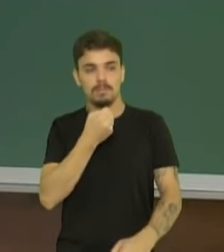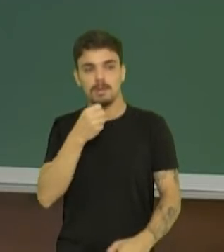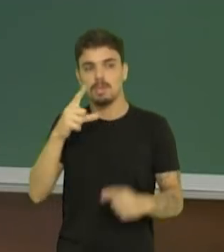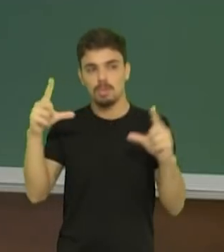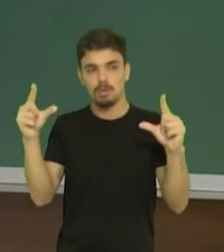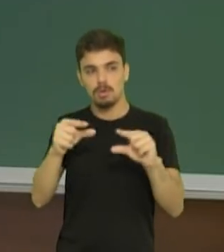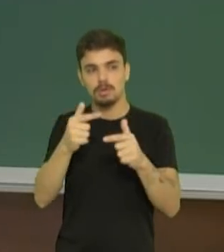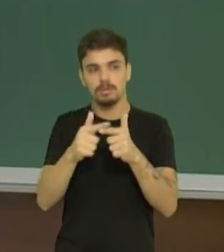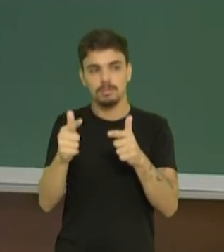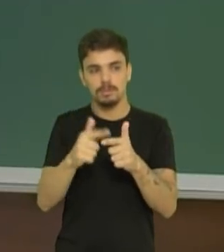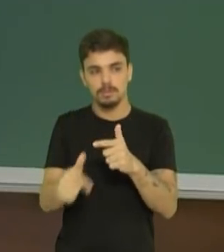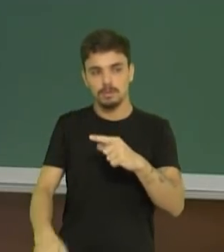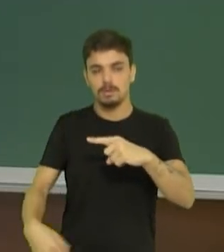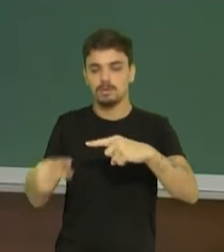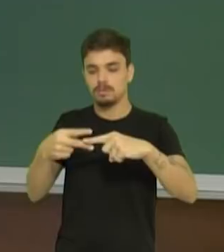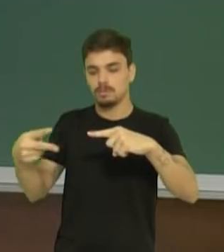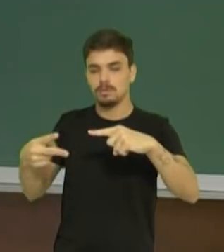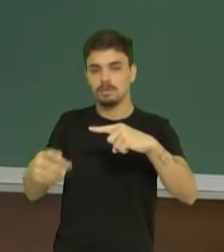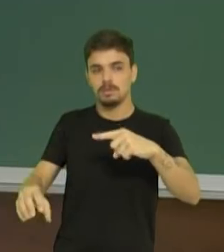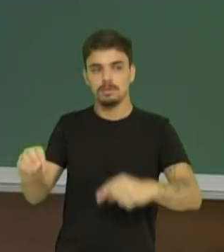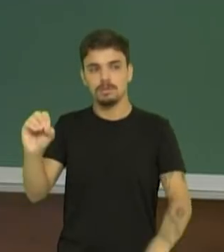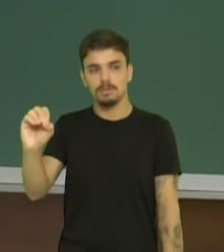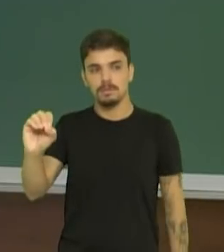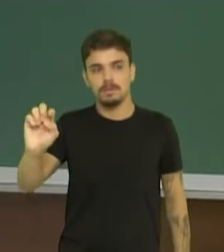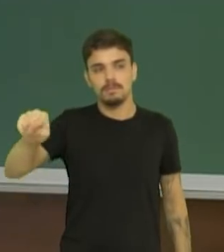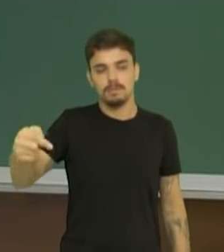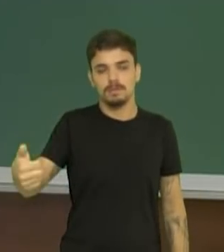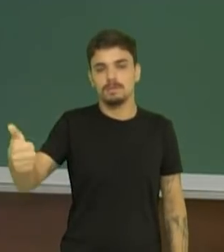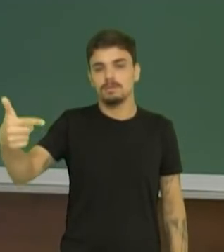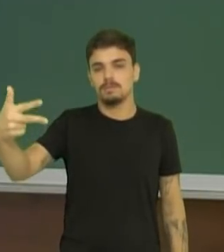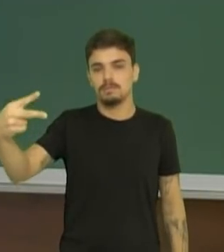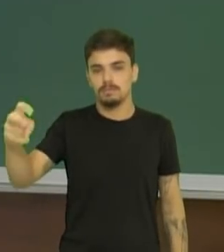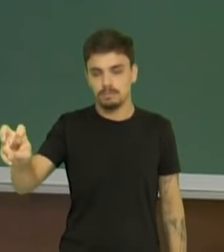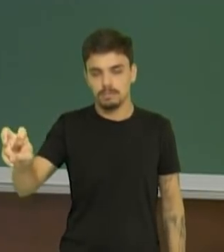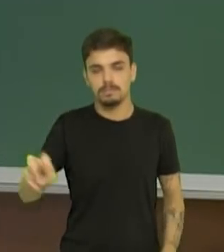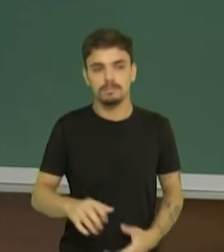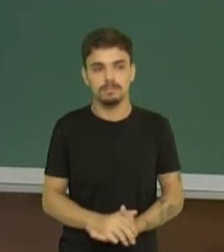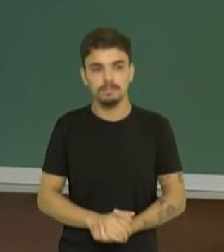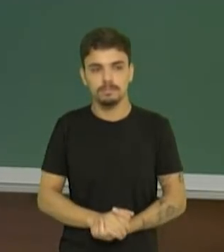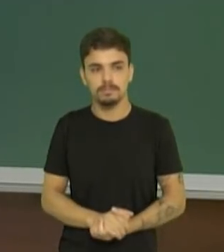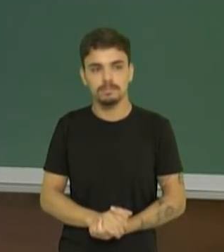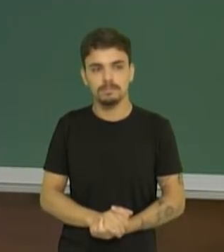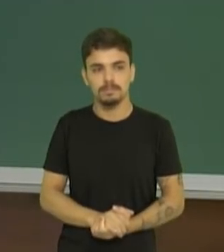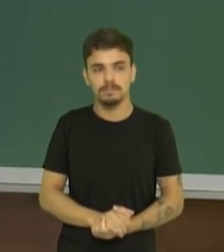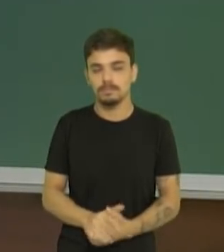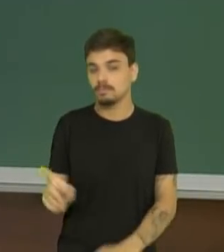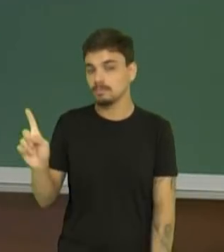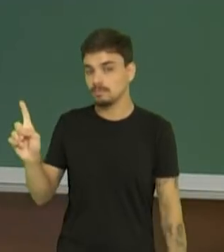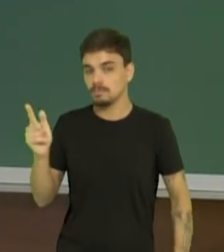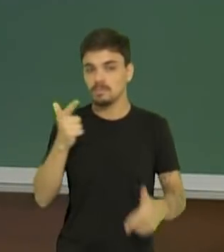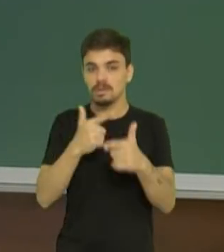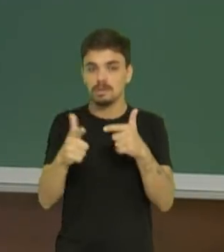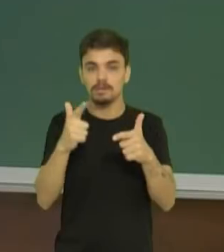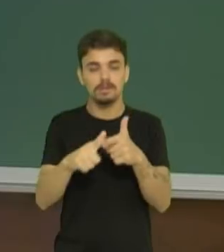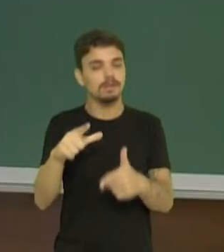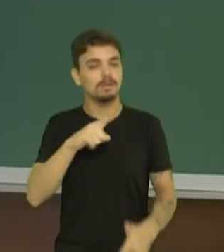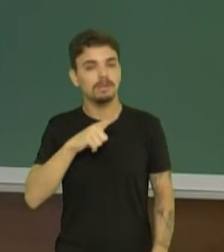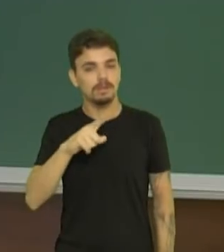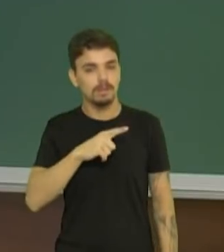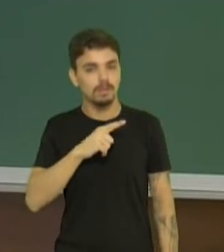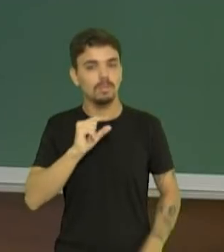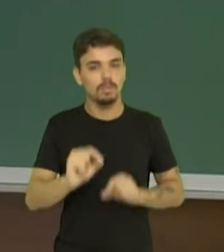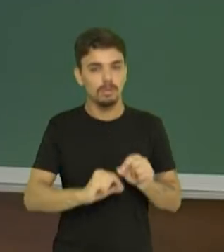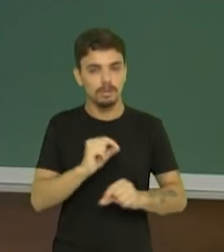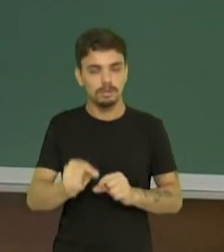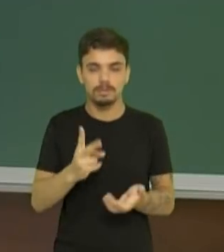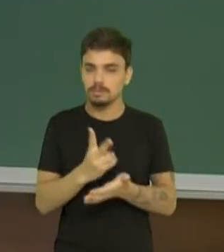aqui 0,125. Número decimal finito, racional. Essa divisão vai ter resto zero, por